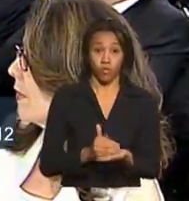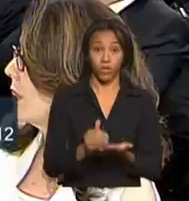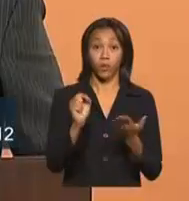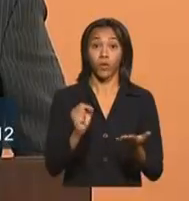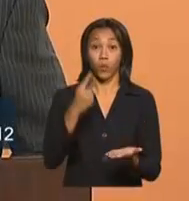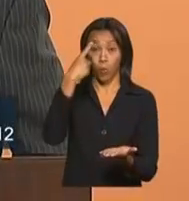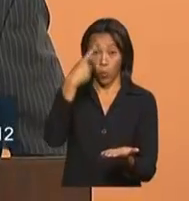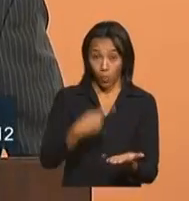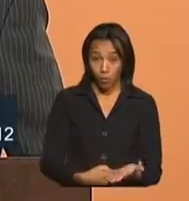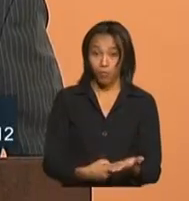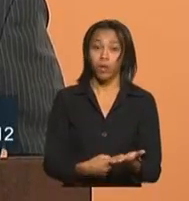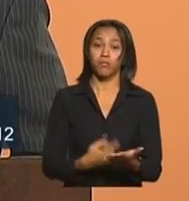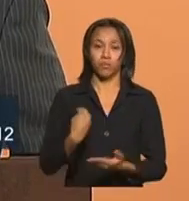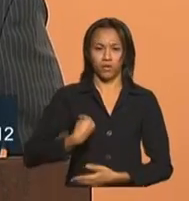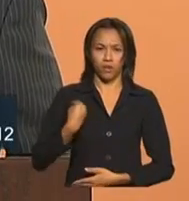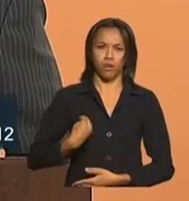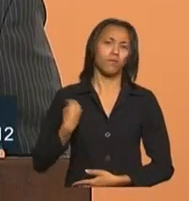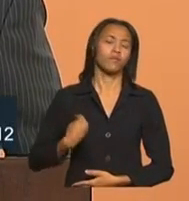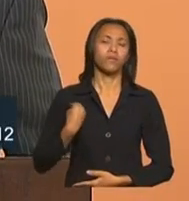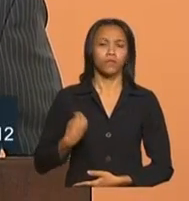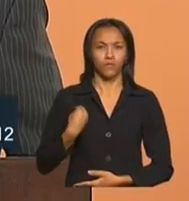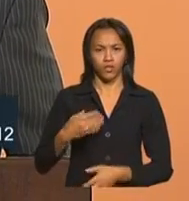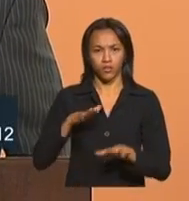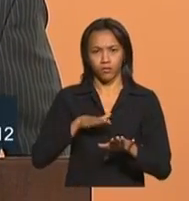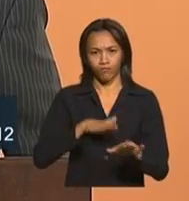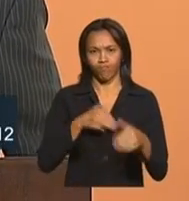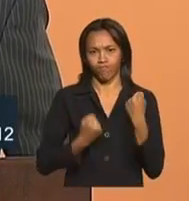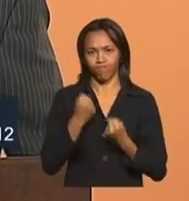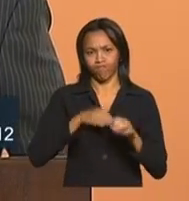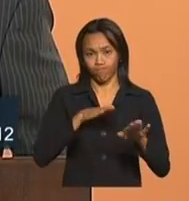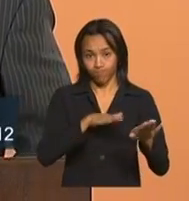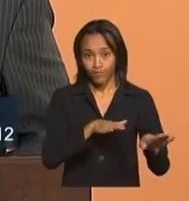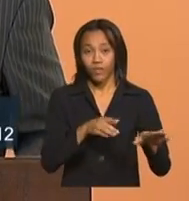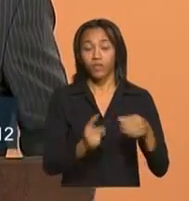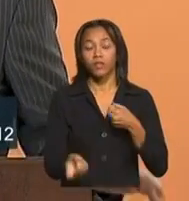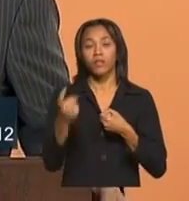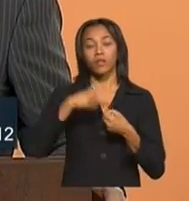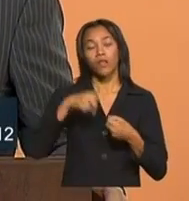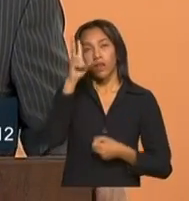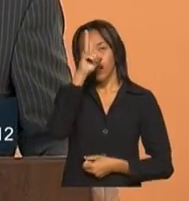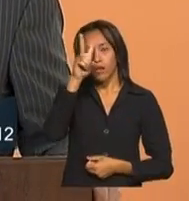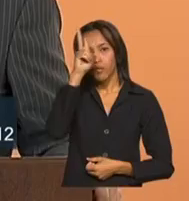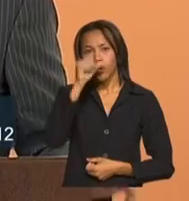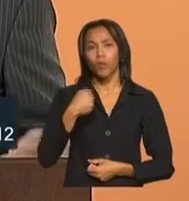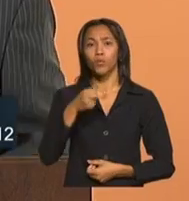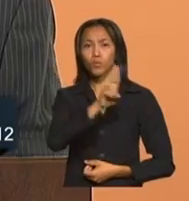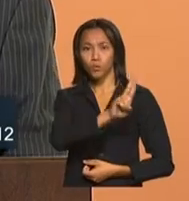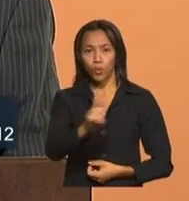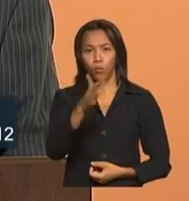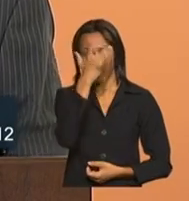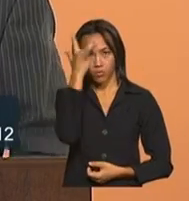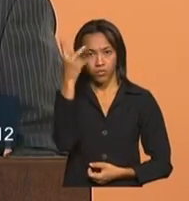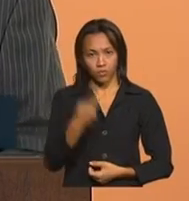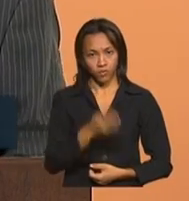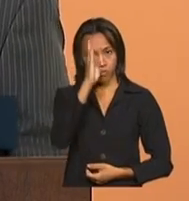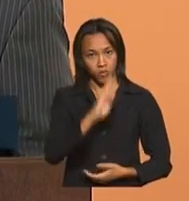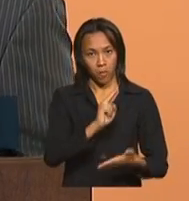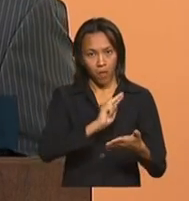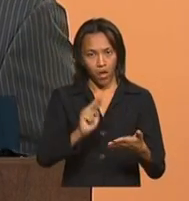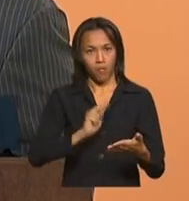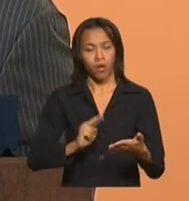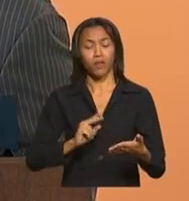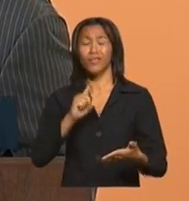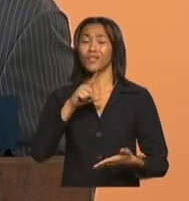pela Vida no Trânsito, quis trazer de volta à nossa memória o nome desses brasileiros para que